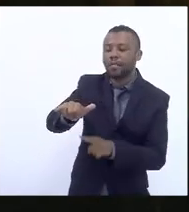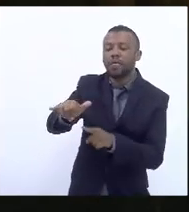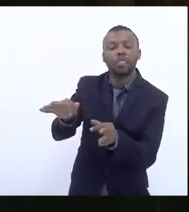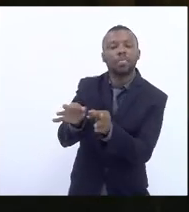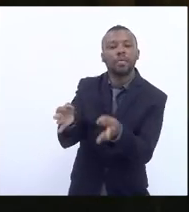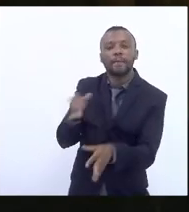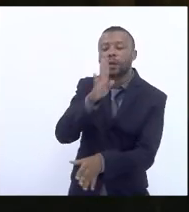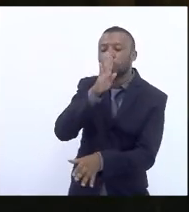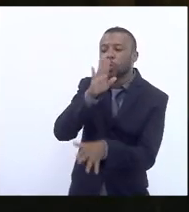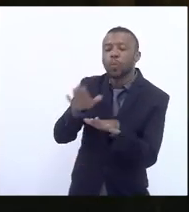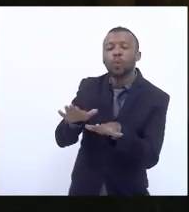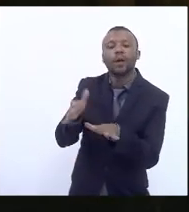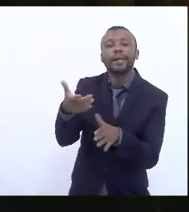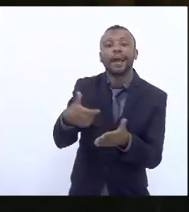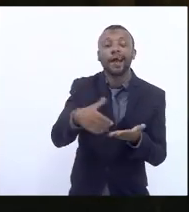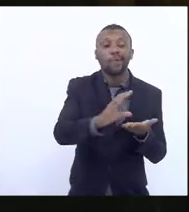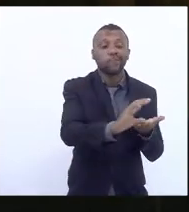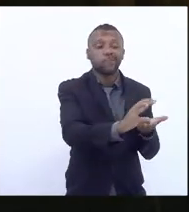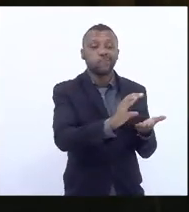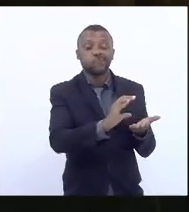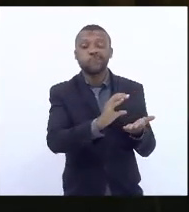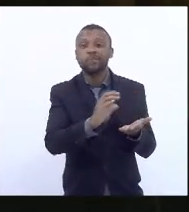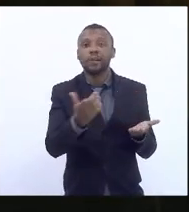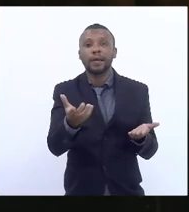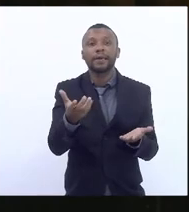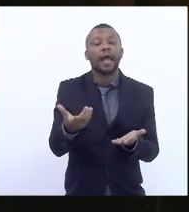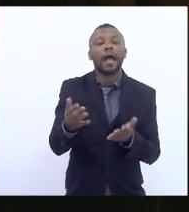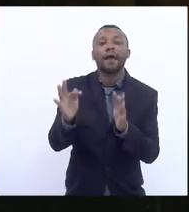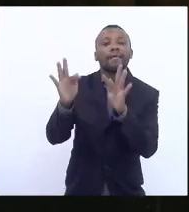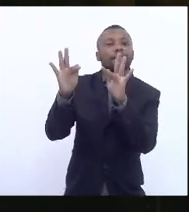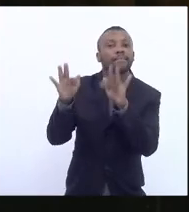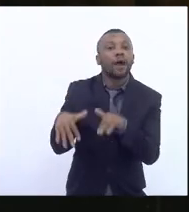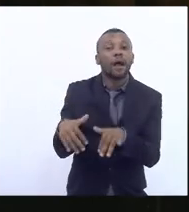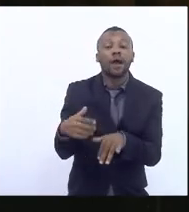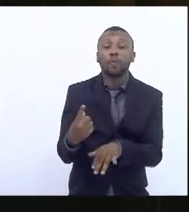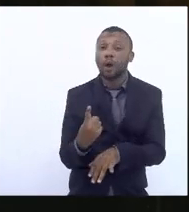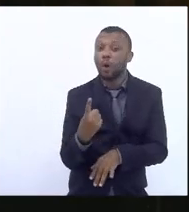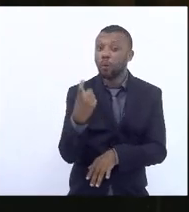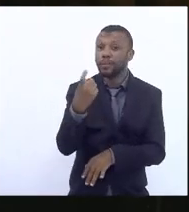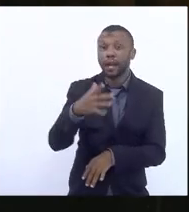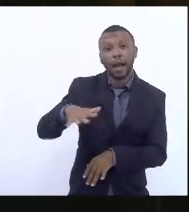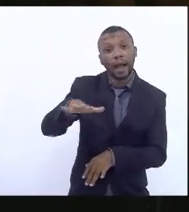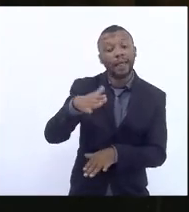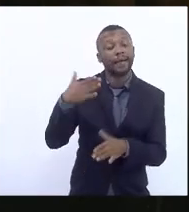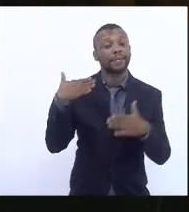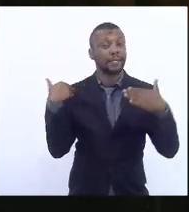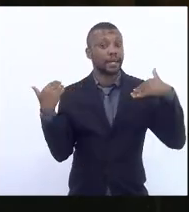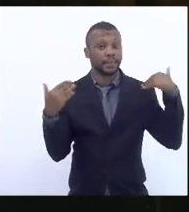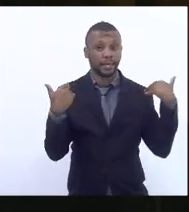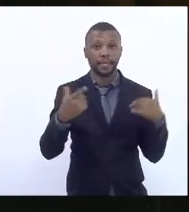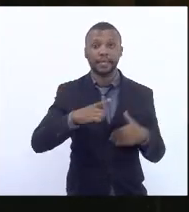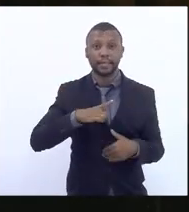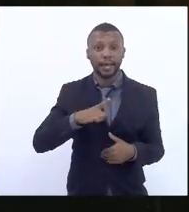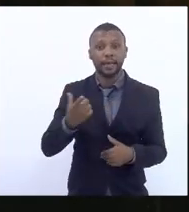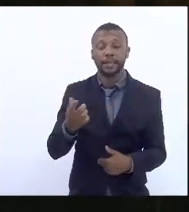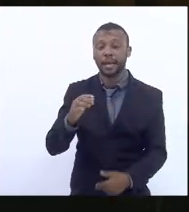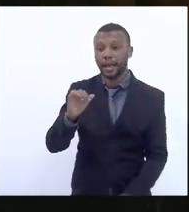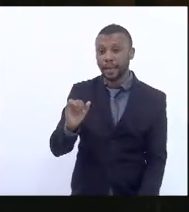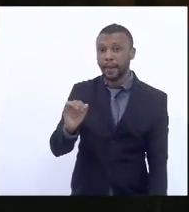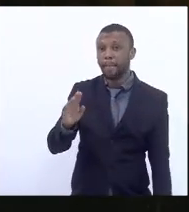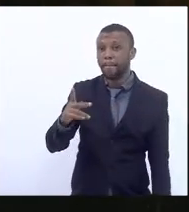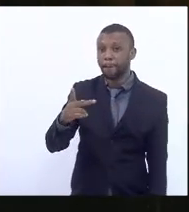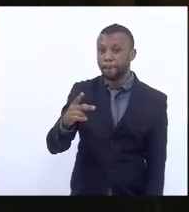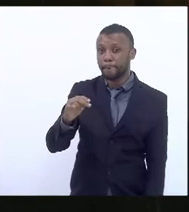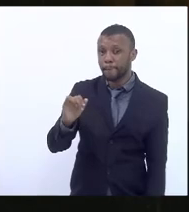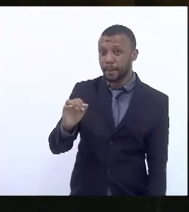com a única área de lazer, de entretenimento que existe no distrito de Ipiabas. Ele quer